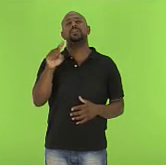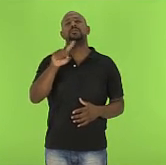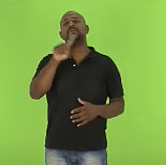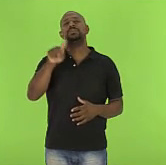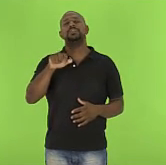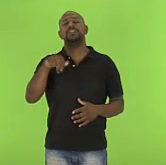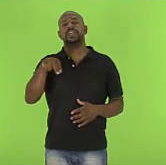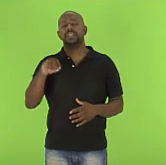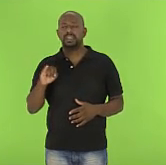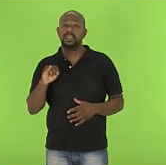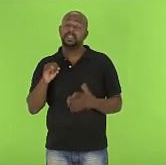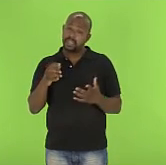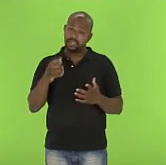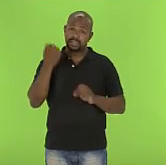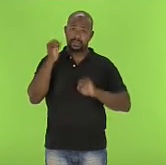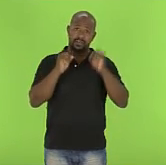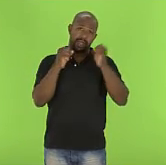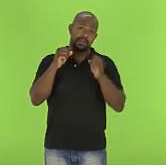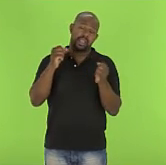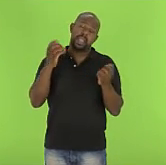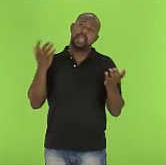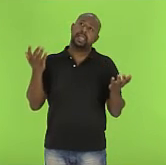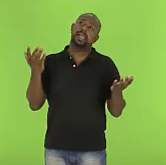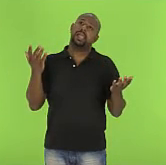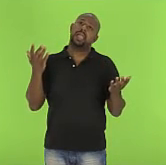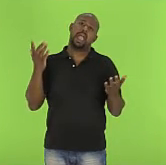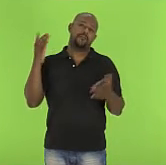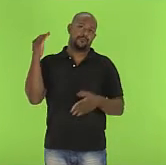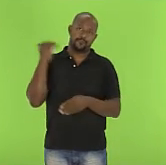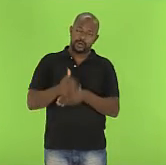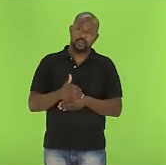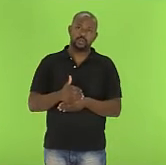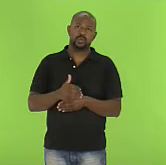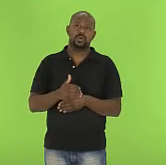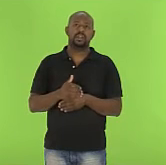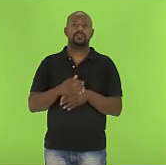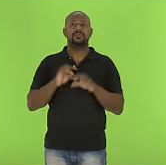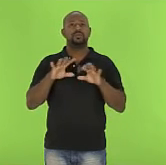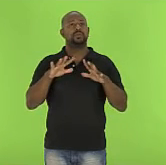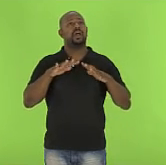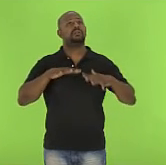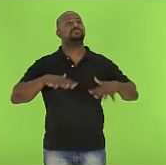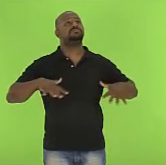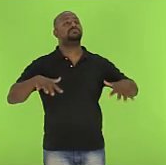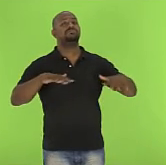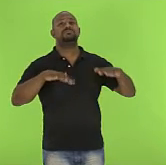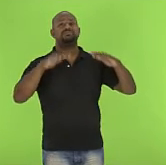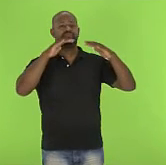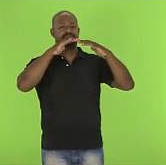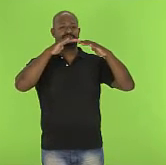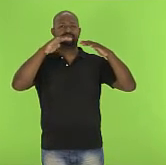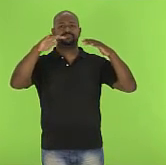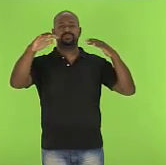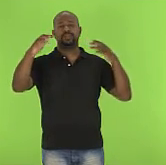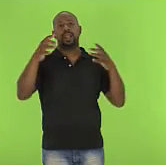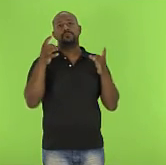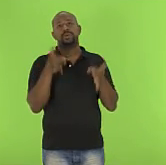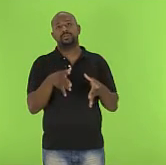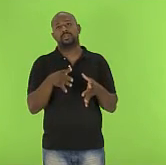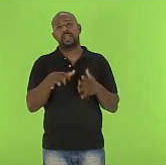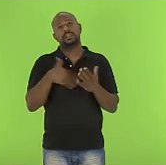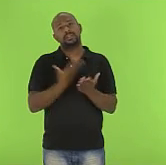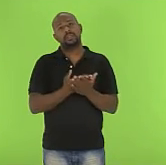Zani, exatamente. E essa fábrica acabou fechando e ficou um terreno